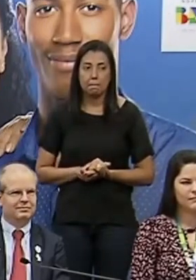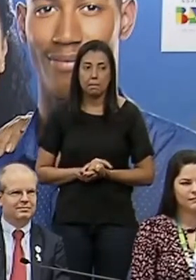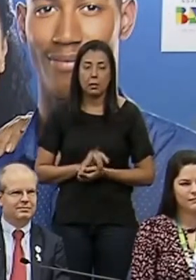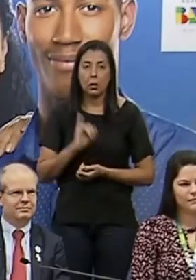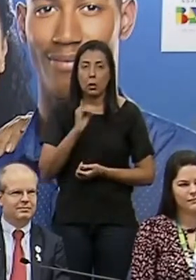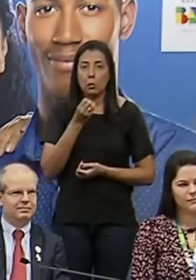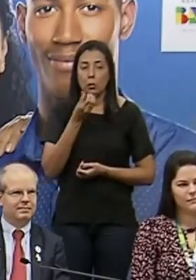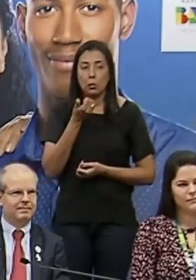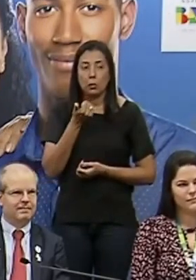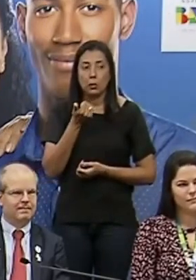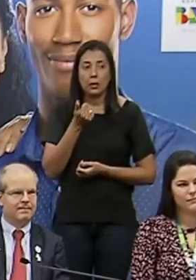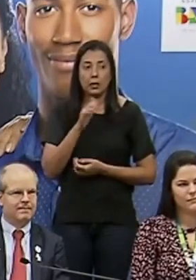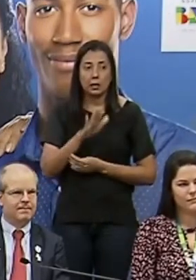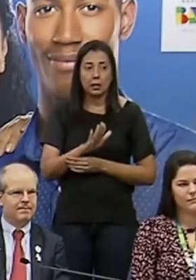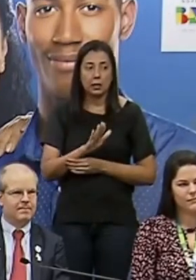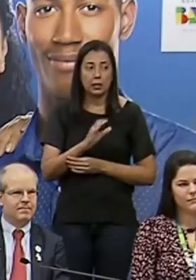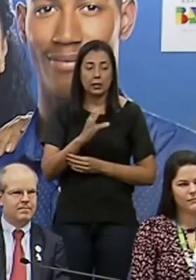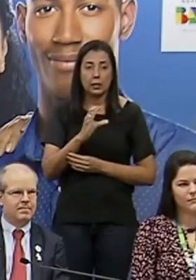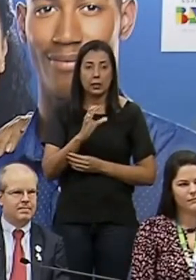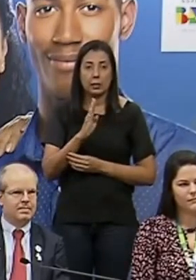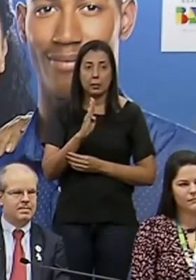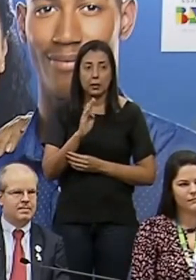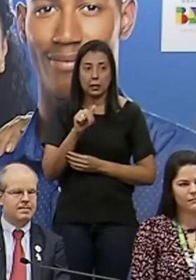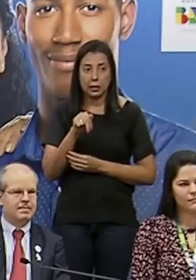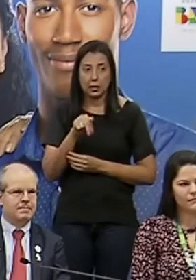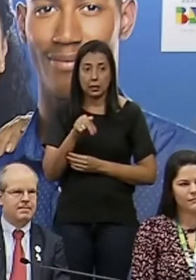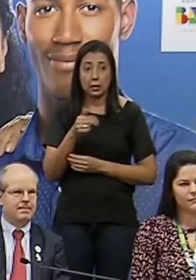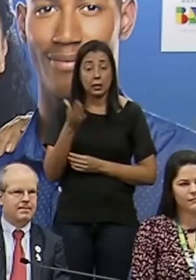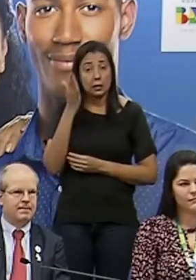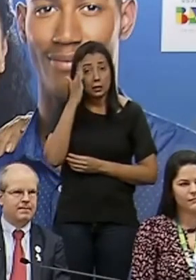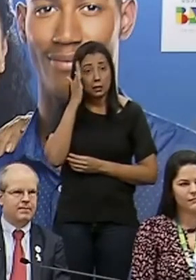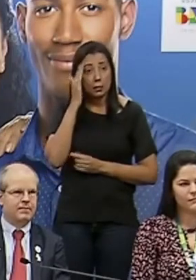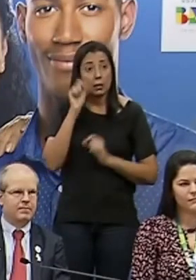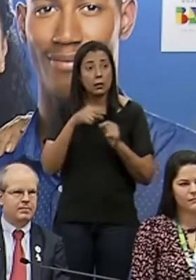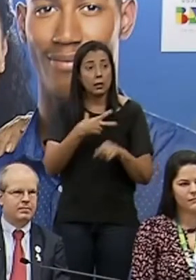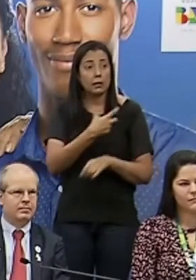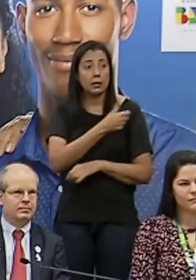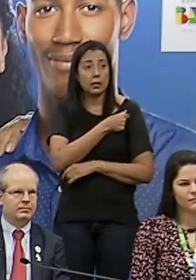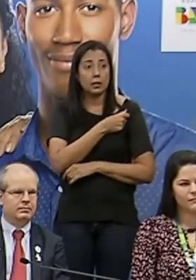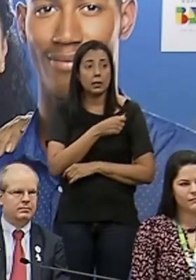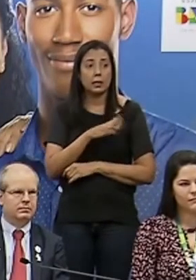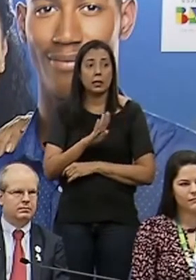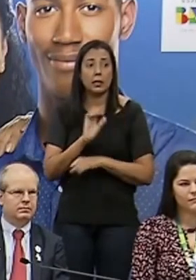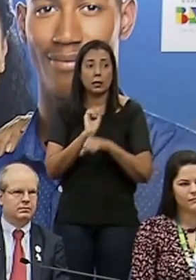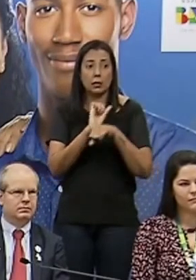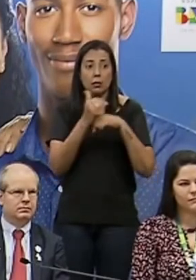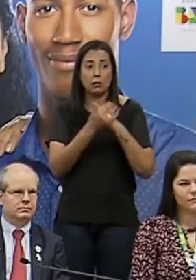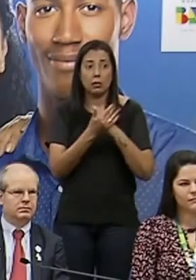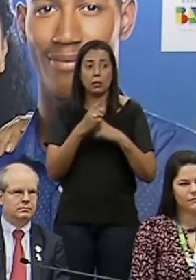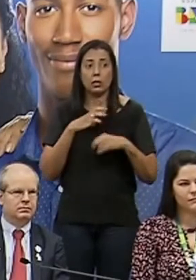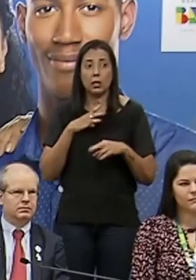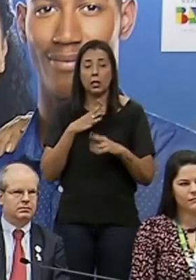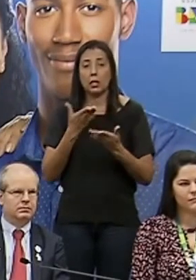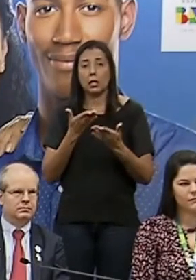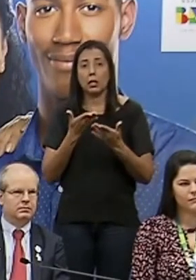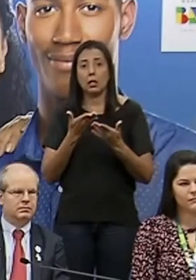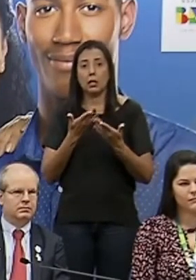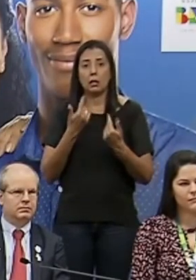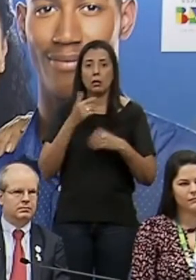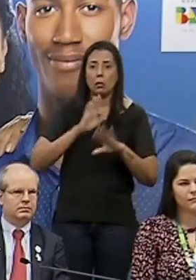Olá, boa tarde. Eu sou a Larissa, da Rádio CBN, e eu quero saber sobre a vacina bivalente da Covid. Tem alguma